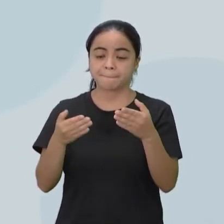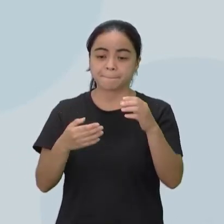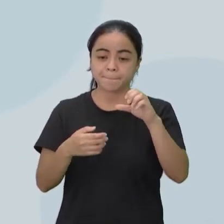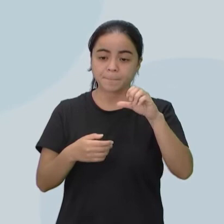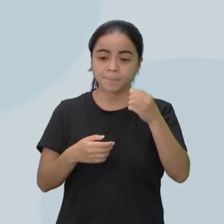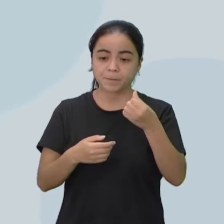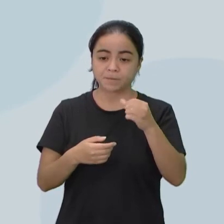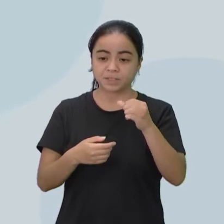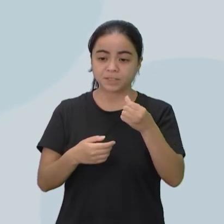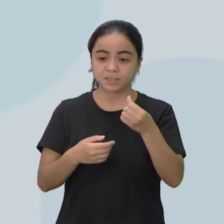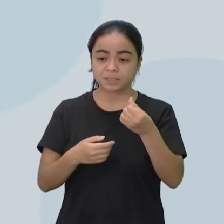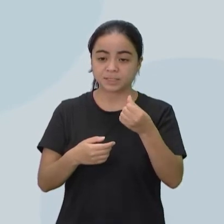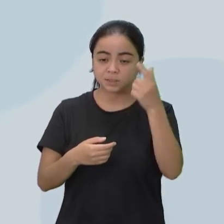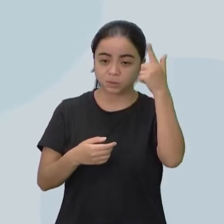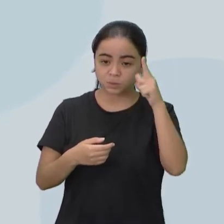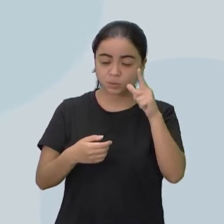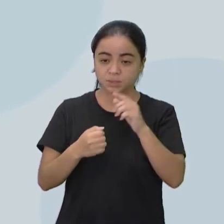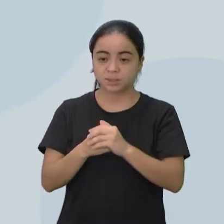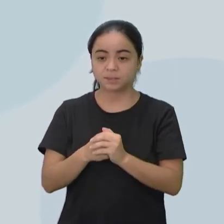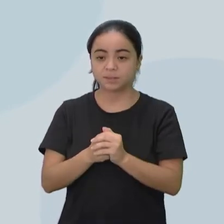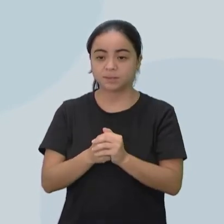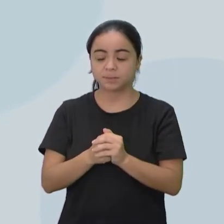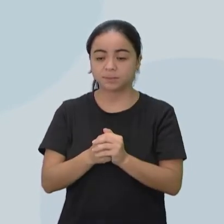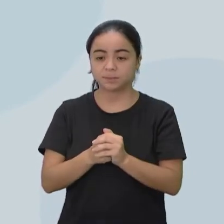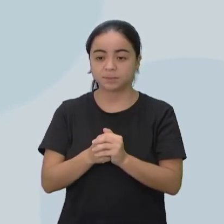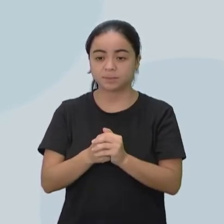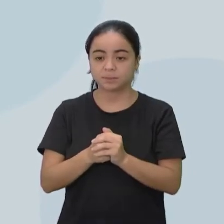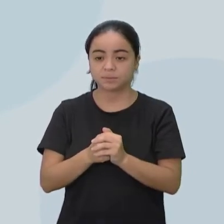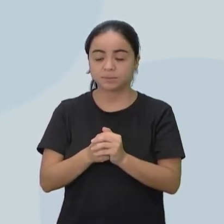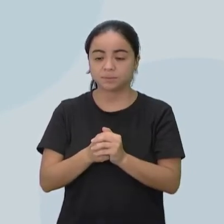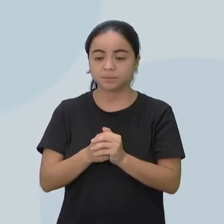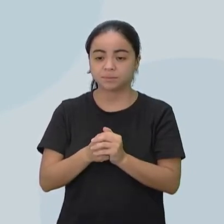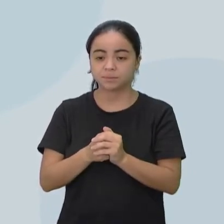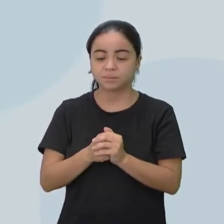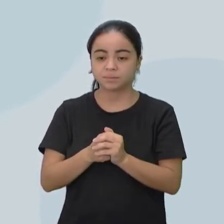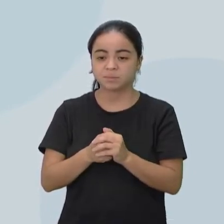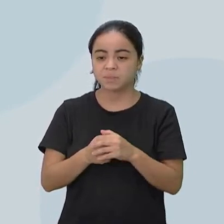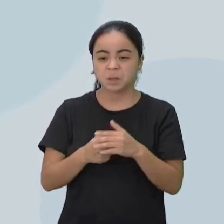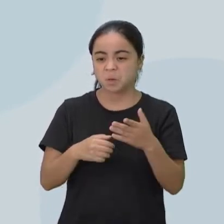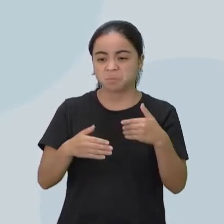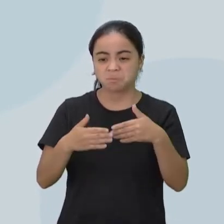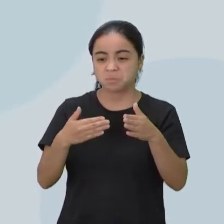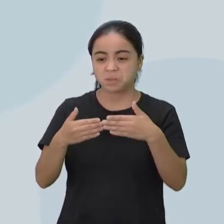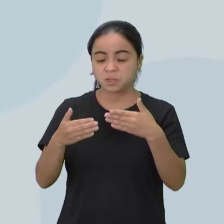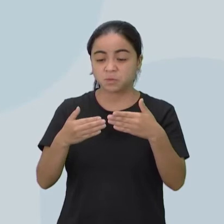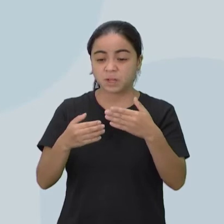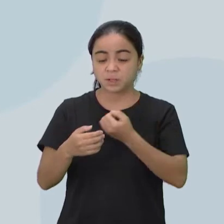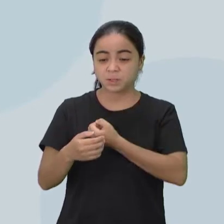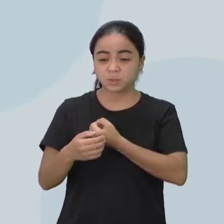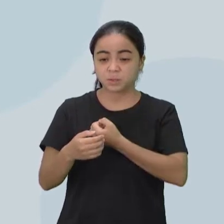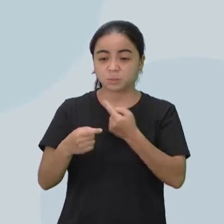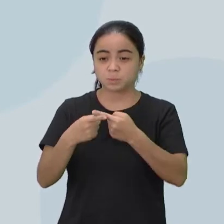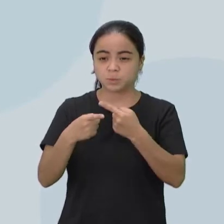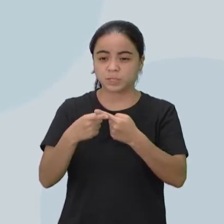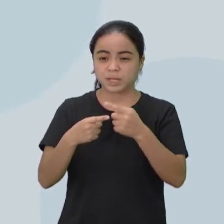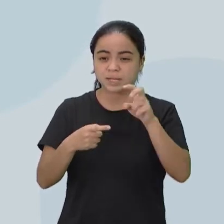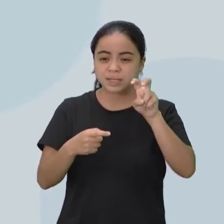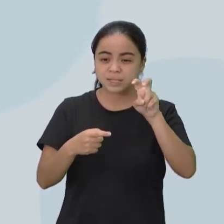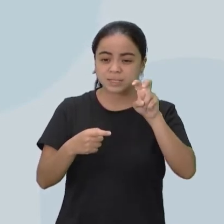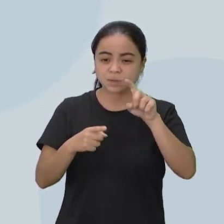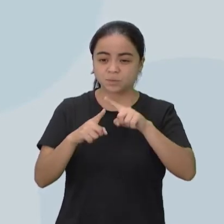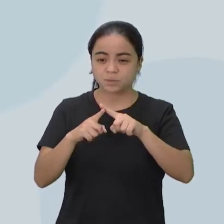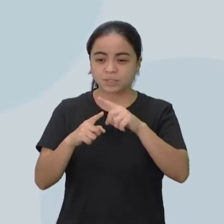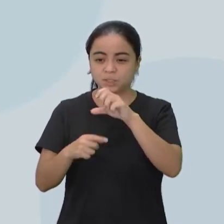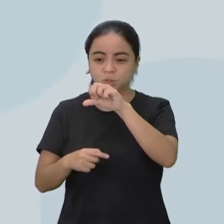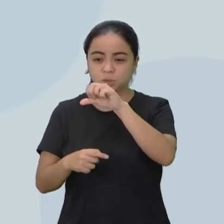no 400, ele vai caber 4 vezes. Como você sabe que é 4? Eu chutei, porque eu penso assim, 5 vezes 9